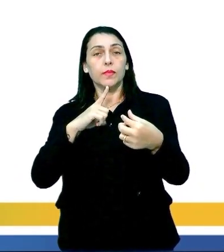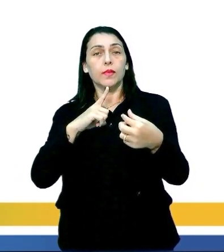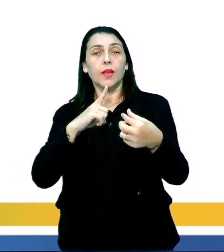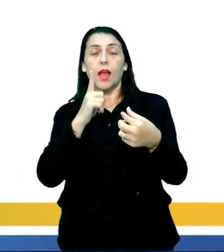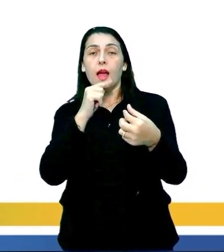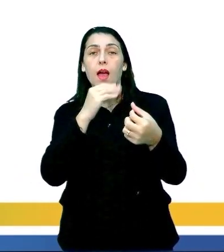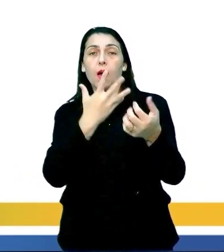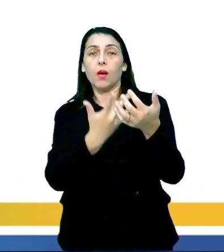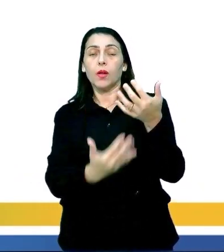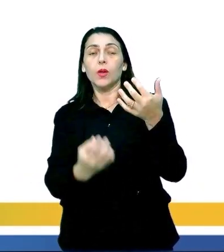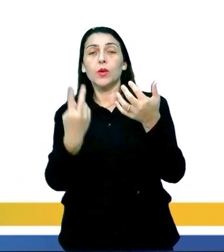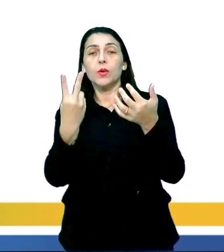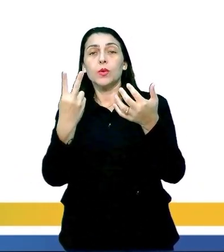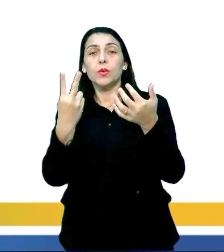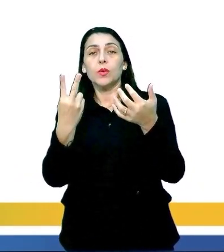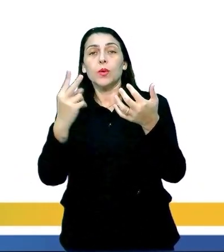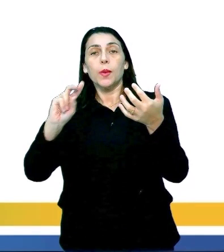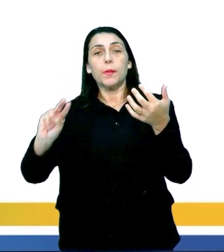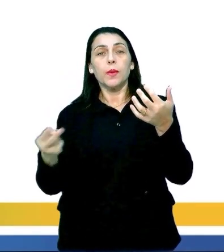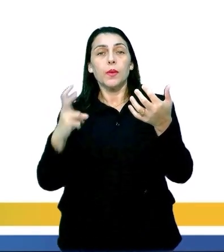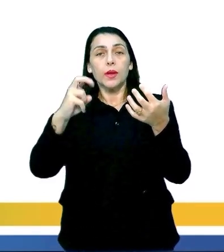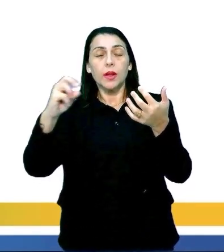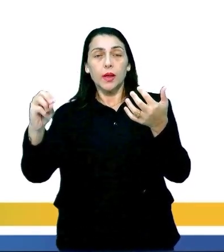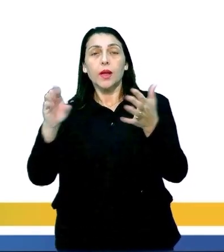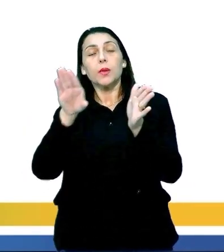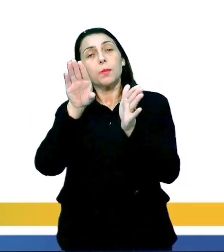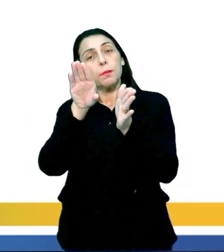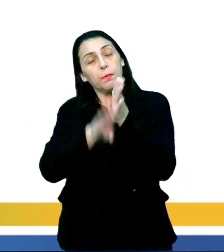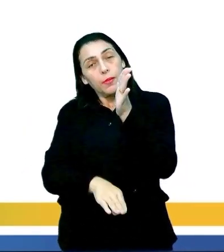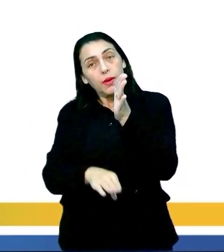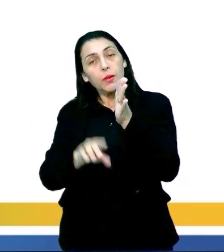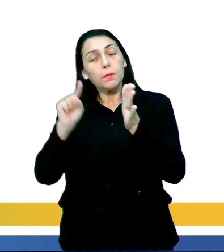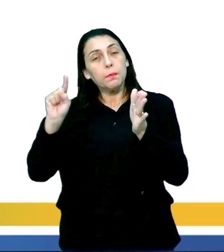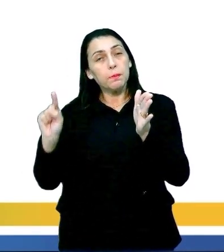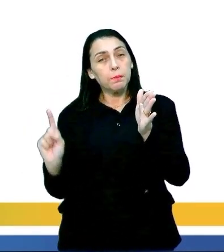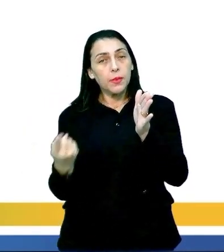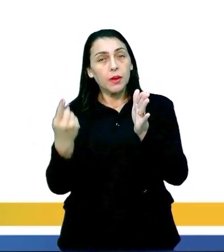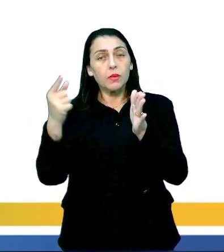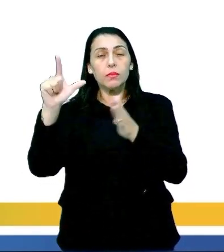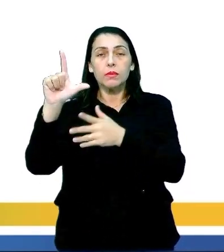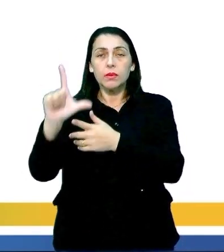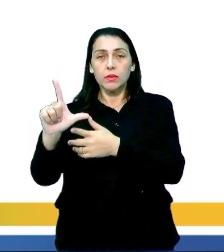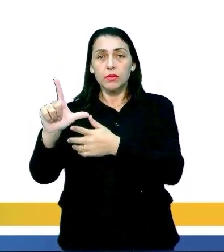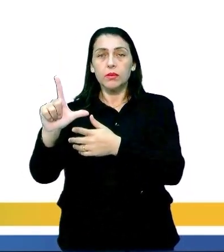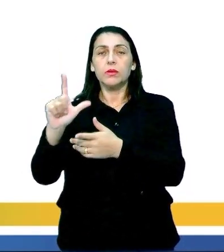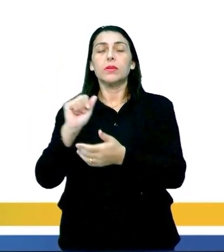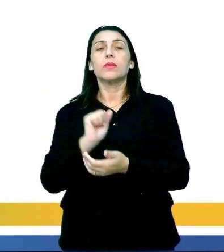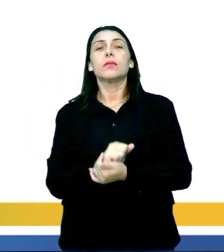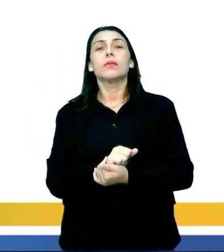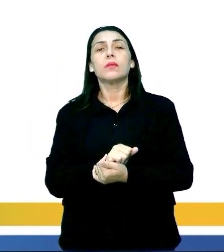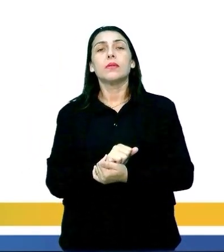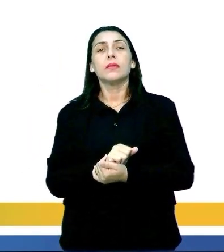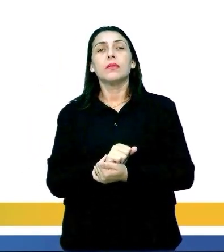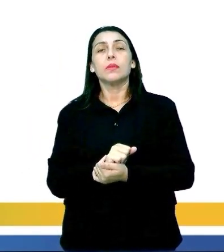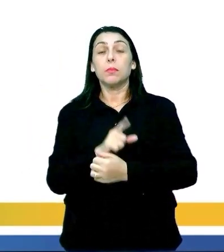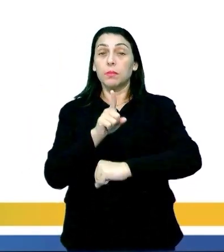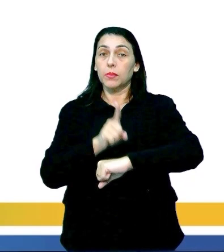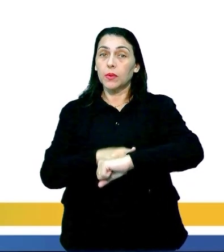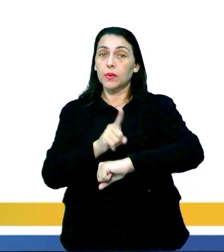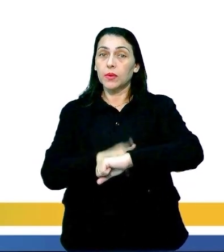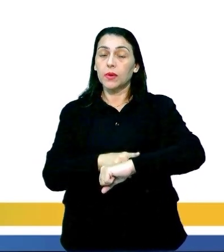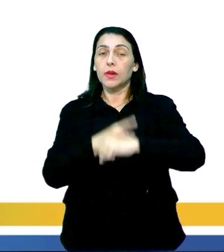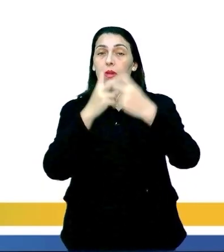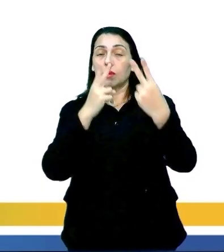de 2.500 litros por hora menos 1.000 litros, tá? Por hora, que